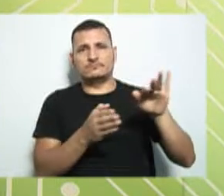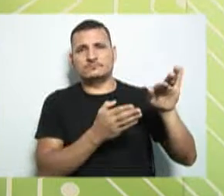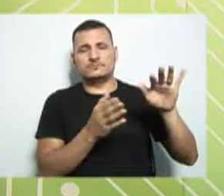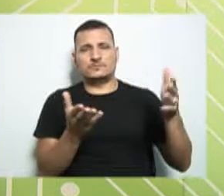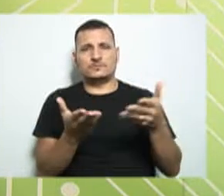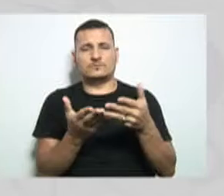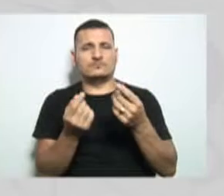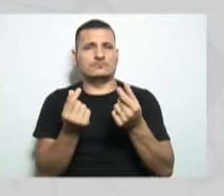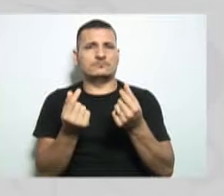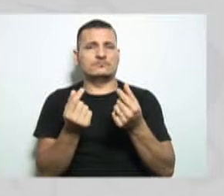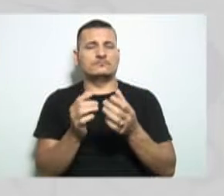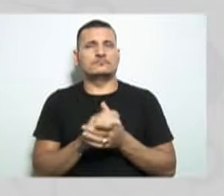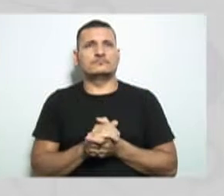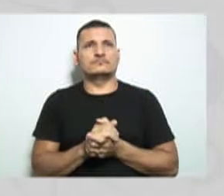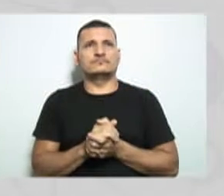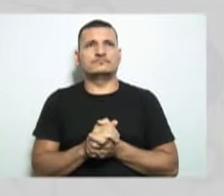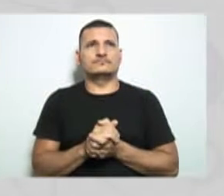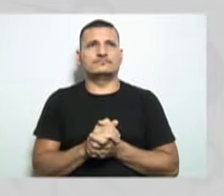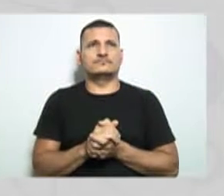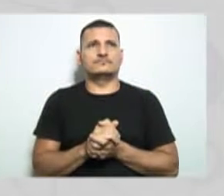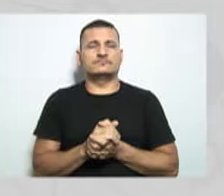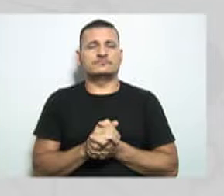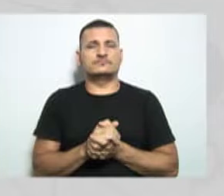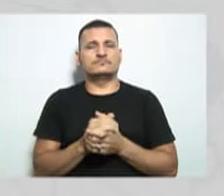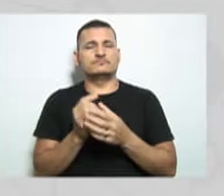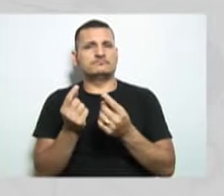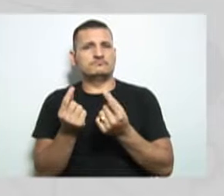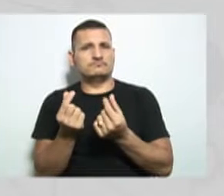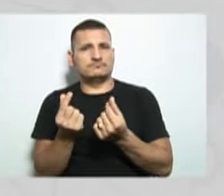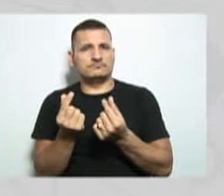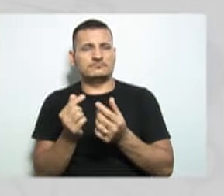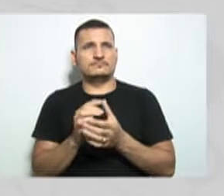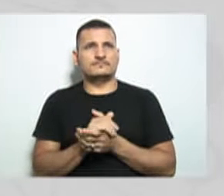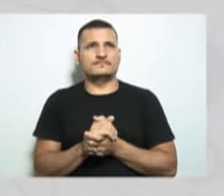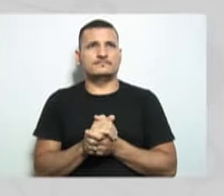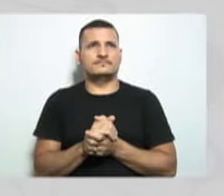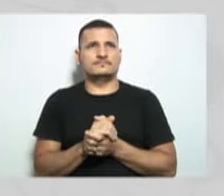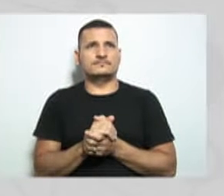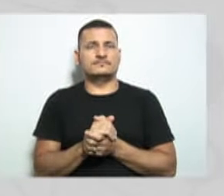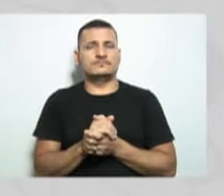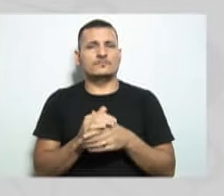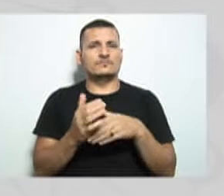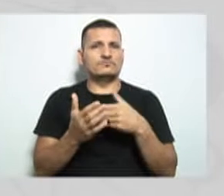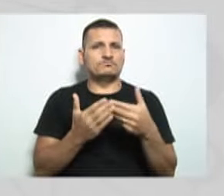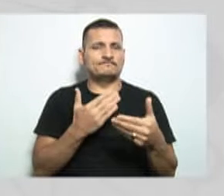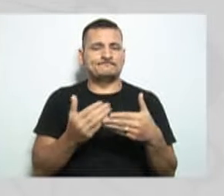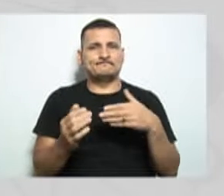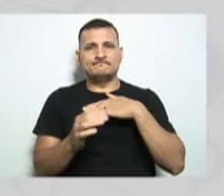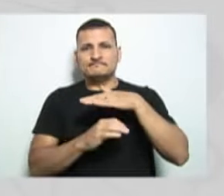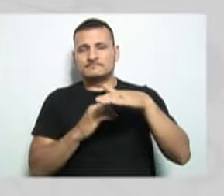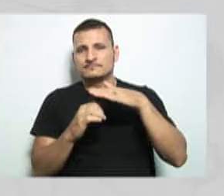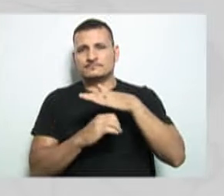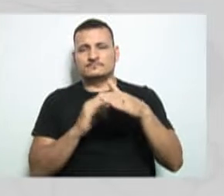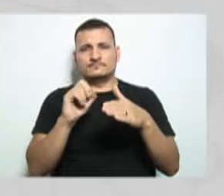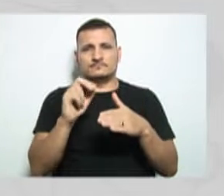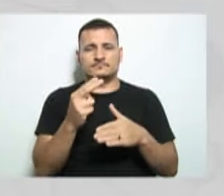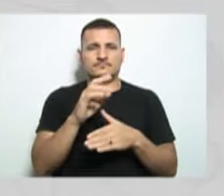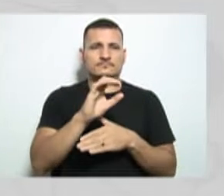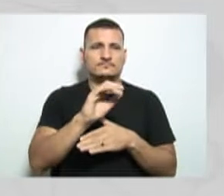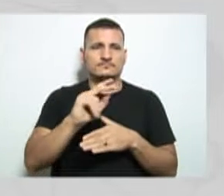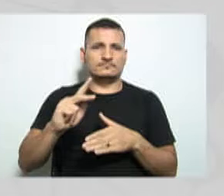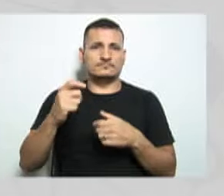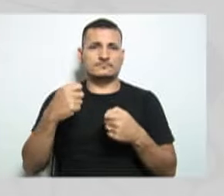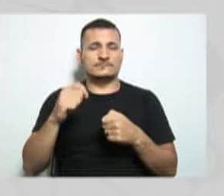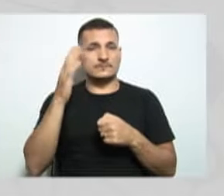Vamos ver lá no slide. A formação de preço. Qualquer empresa ou cooperativa precisa saber determinar, com o